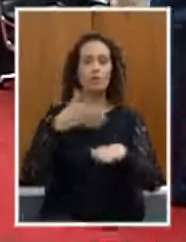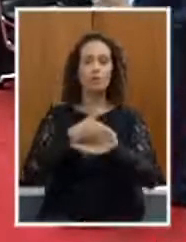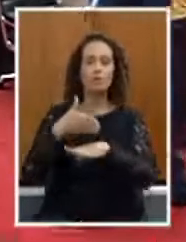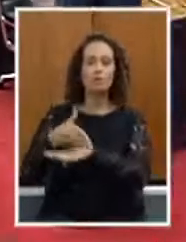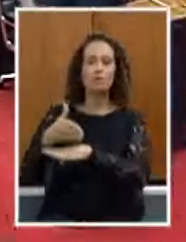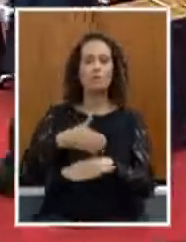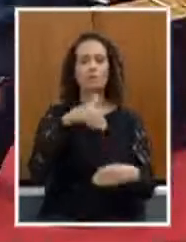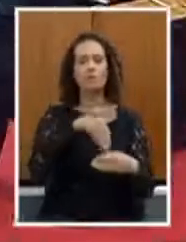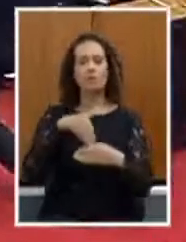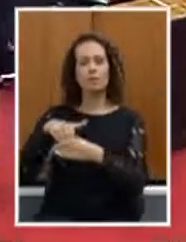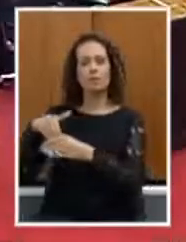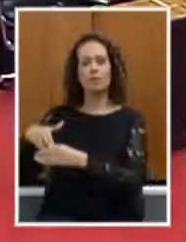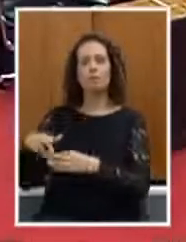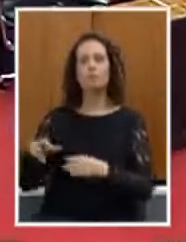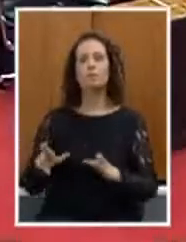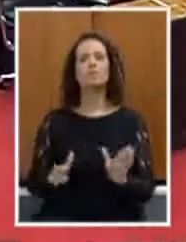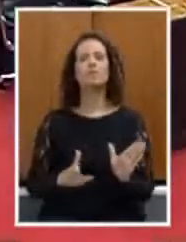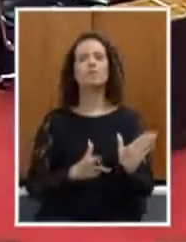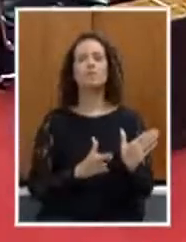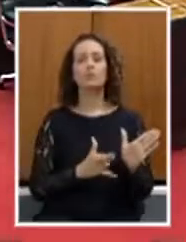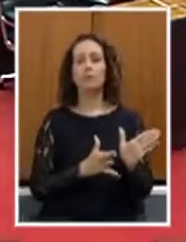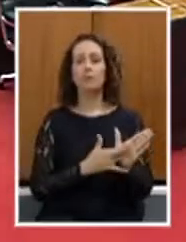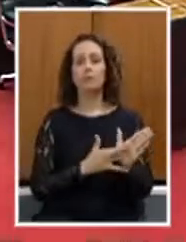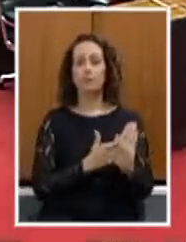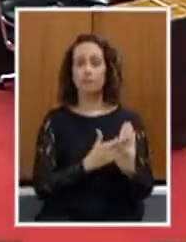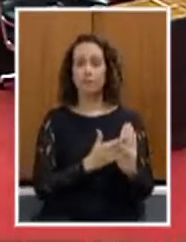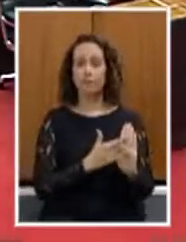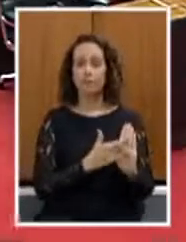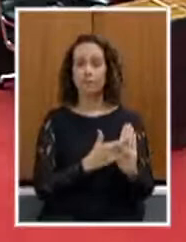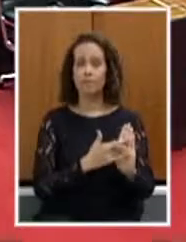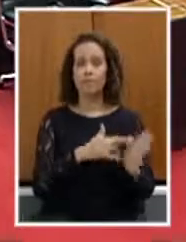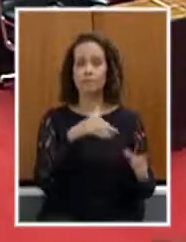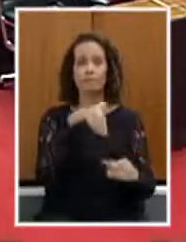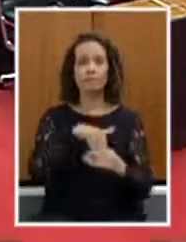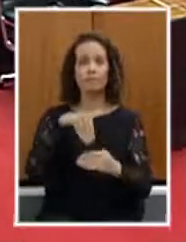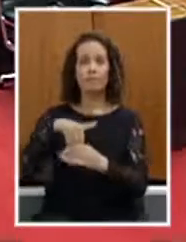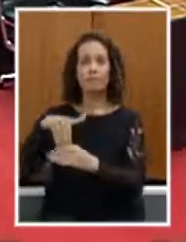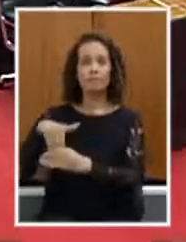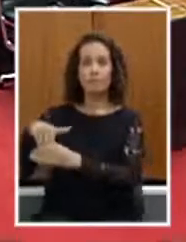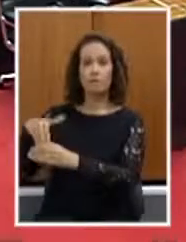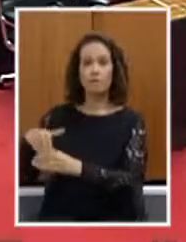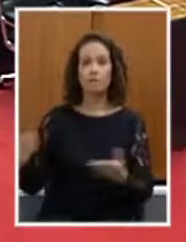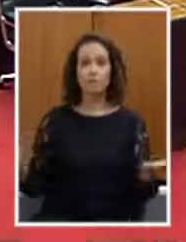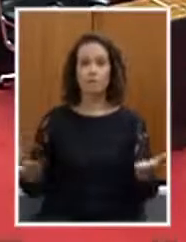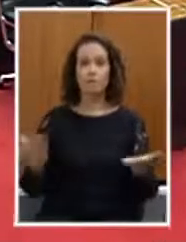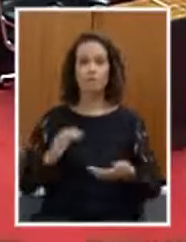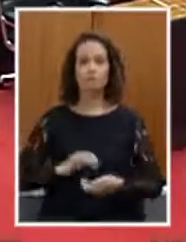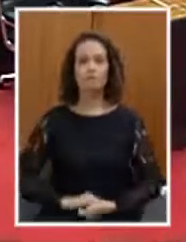votação do requerimento. Em votação, o requerimento. Em votação.